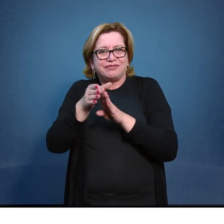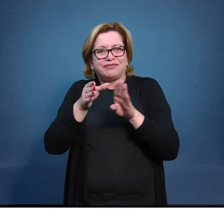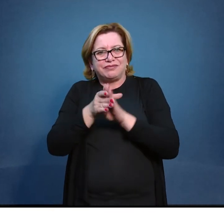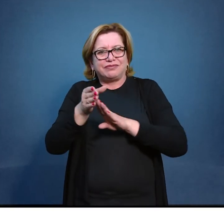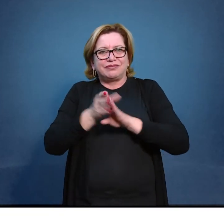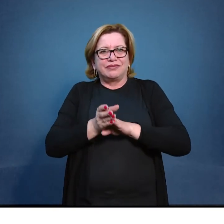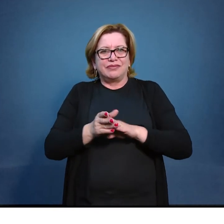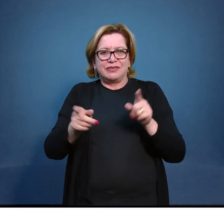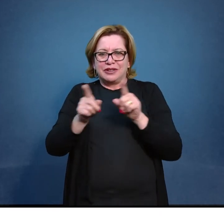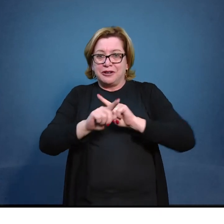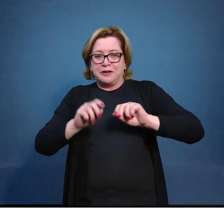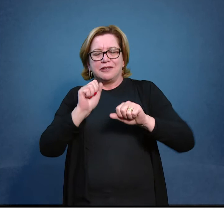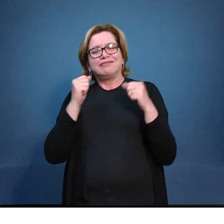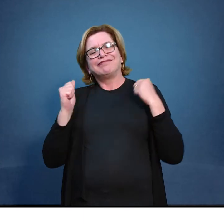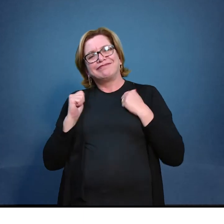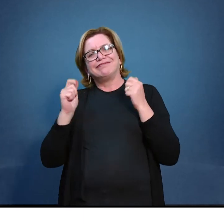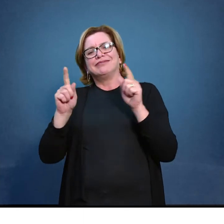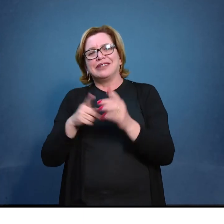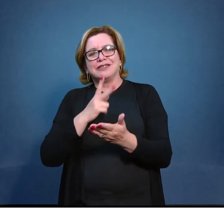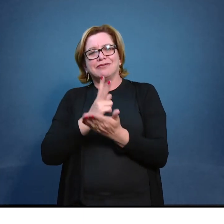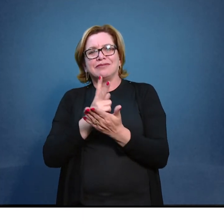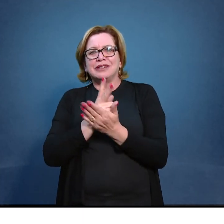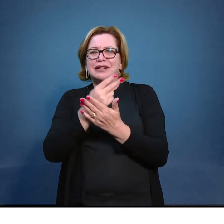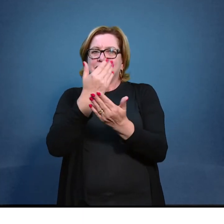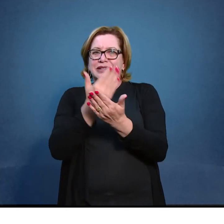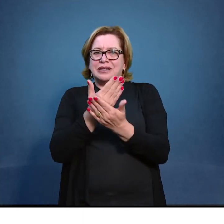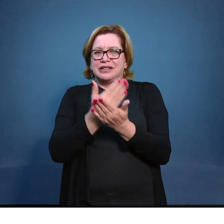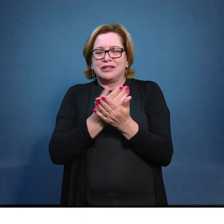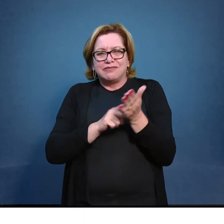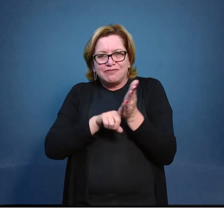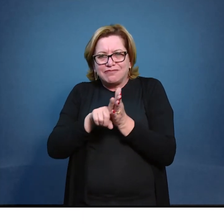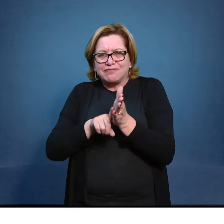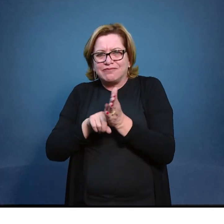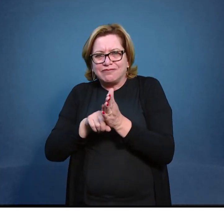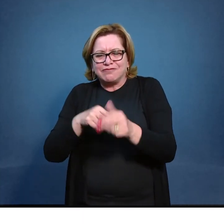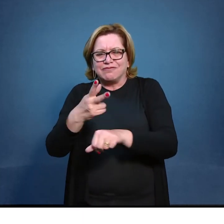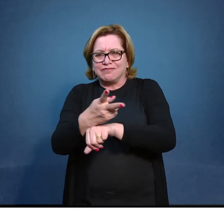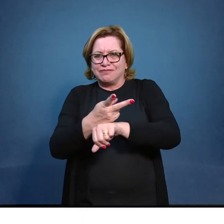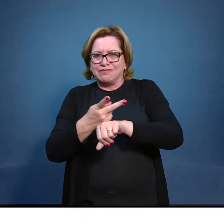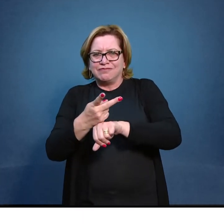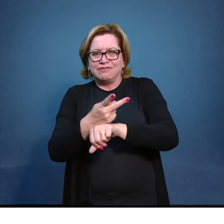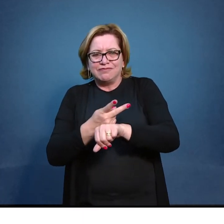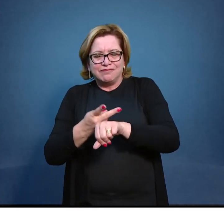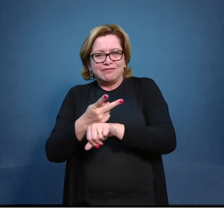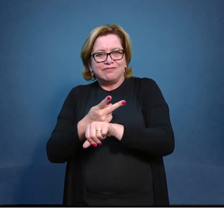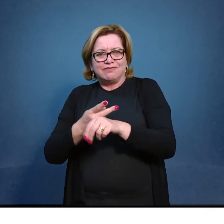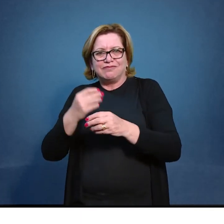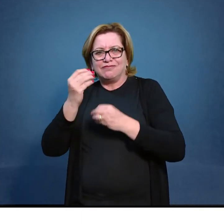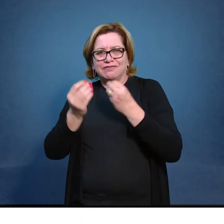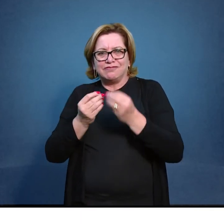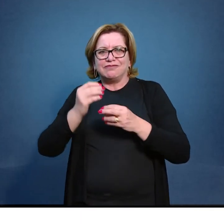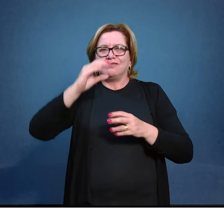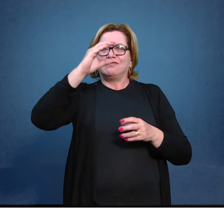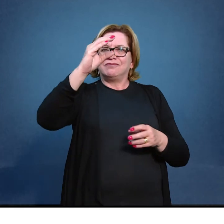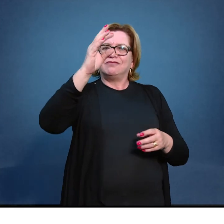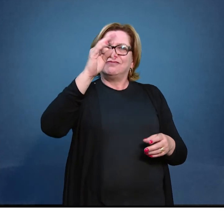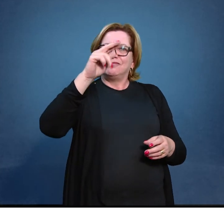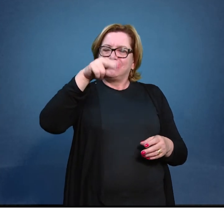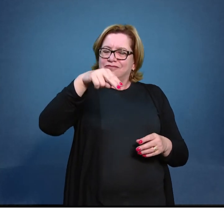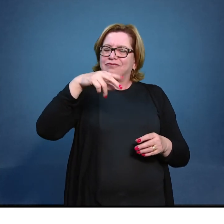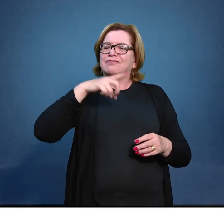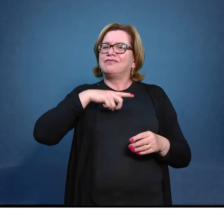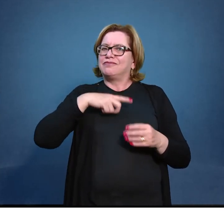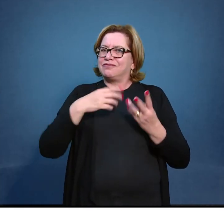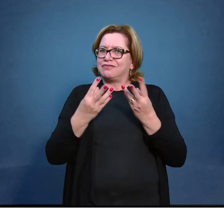vocês. Não parem de estudar, continuem, vão atrás disso, busquem informações do Código Tributário Nacional, tem